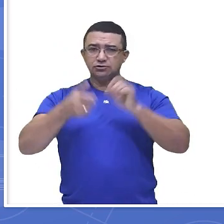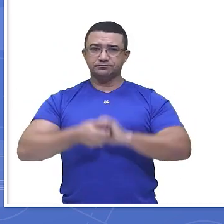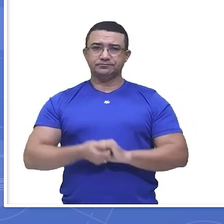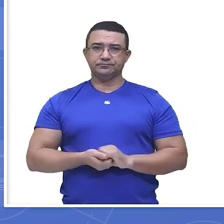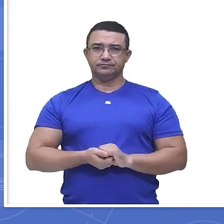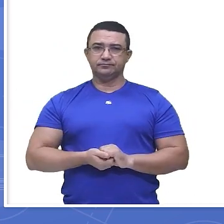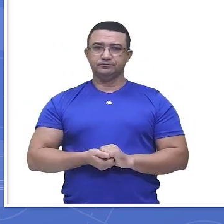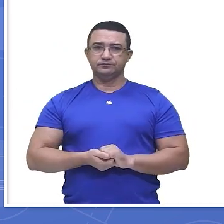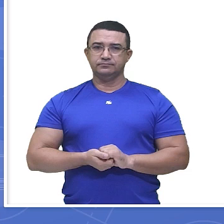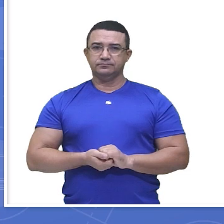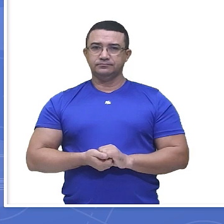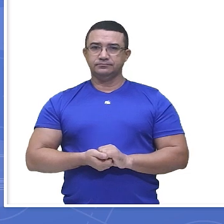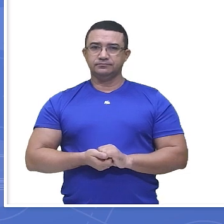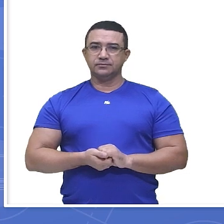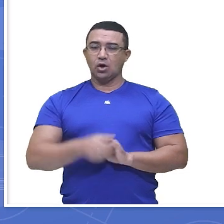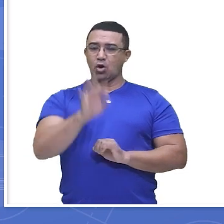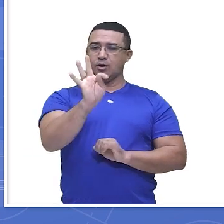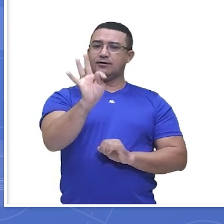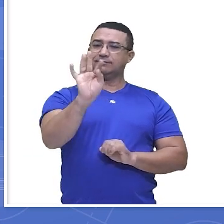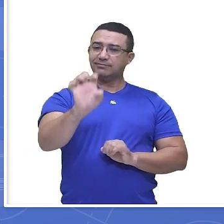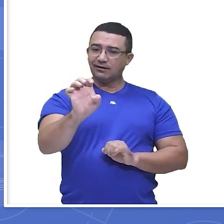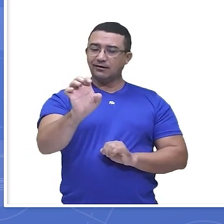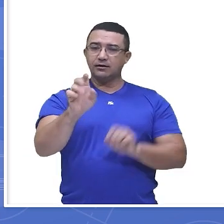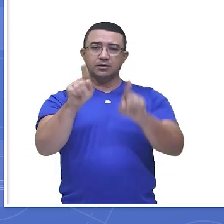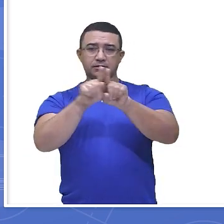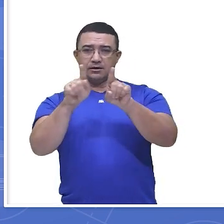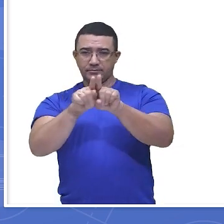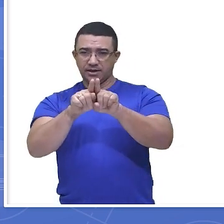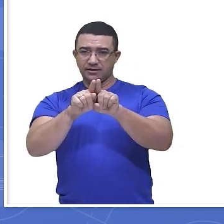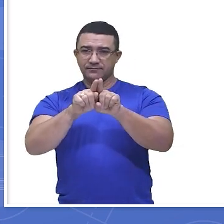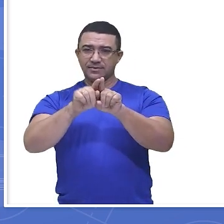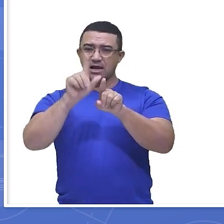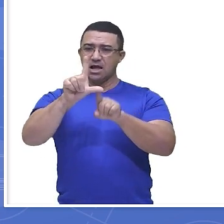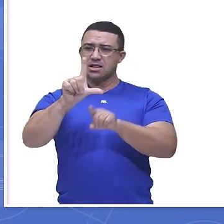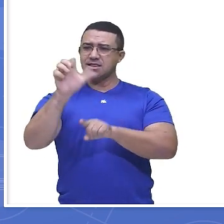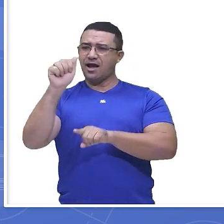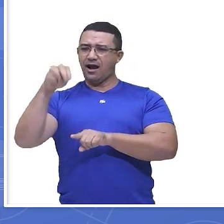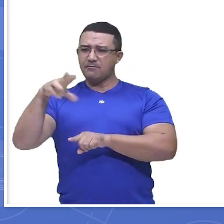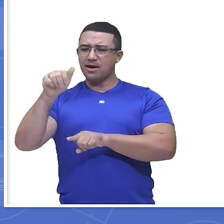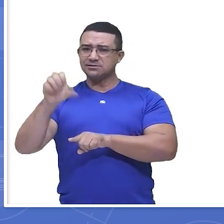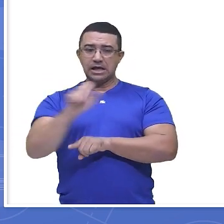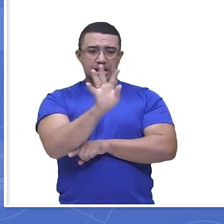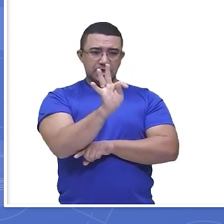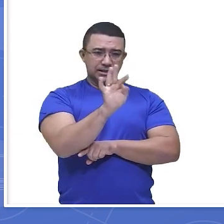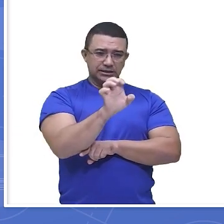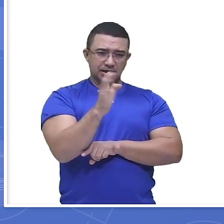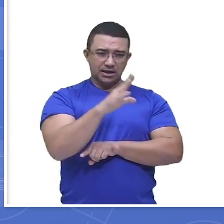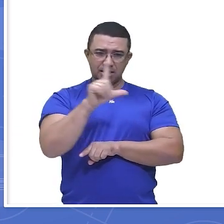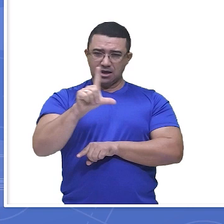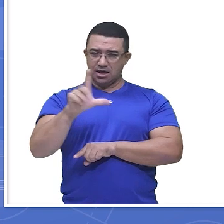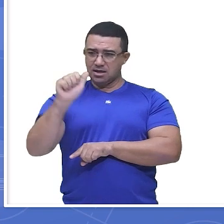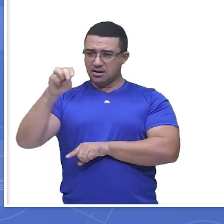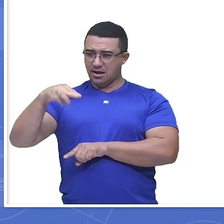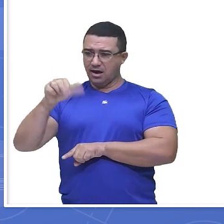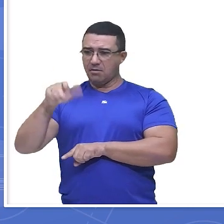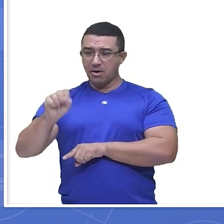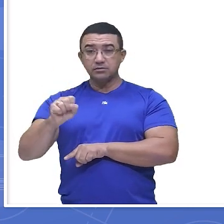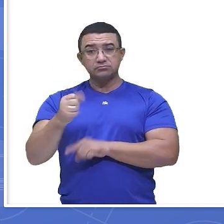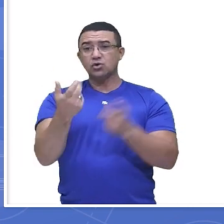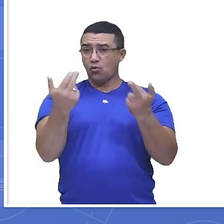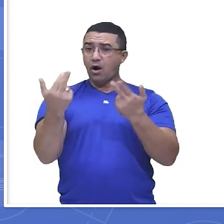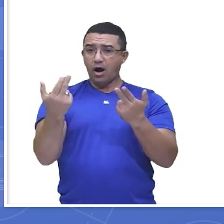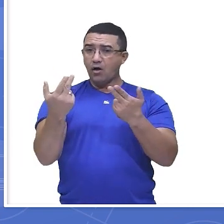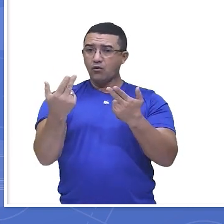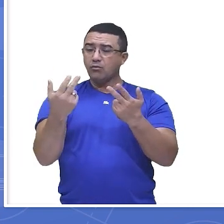no te e no llamas. Perceberam? Como te llamas? Ok? O verbo llamar-se é um